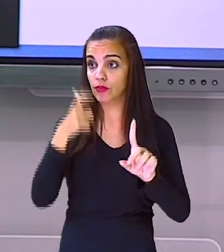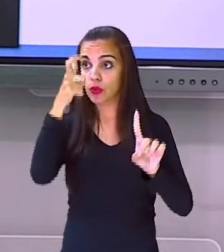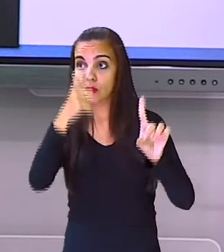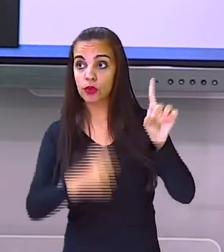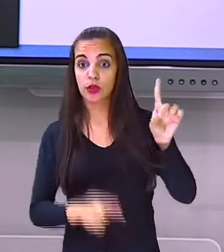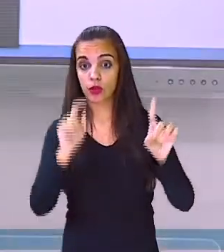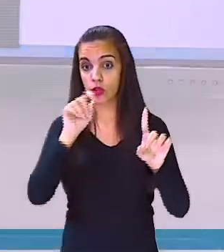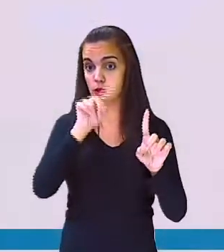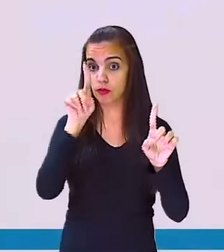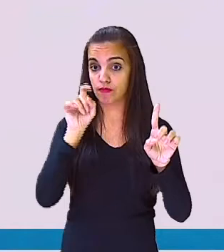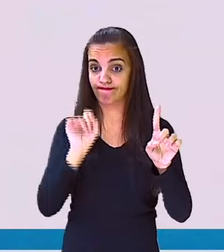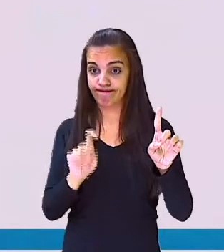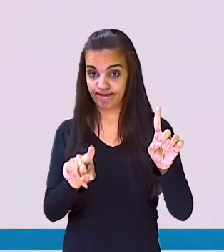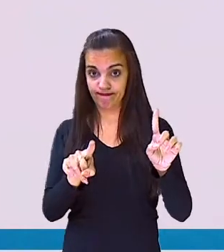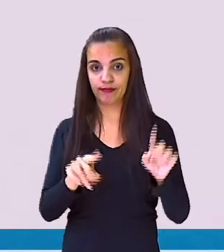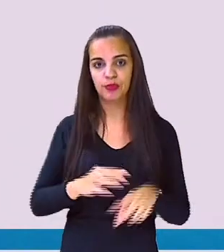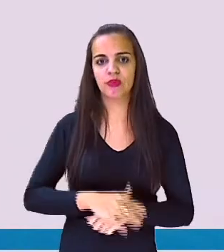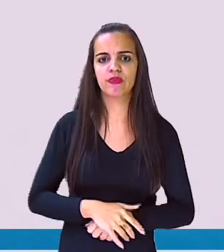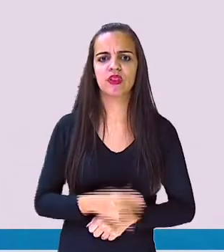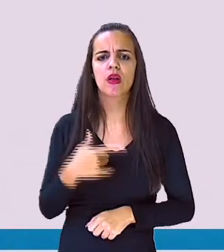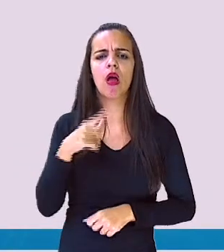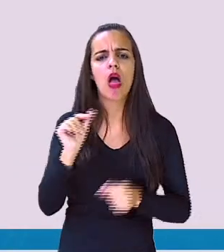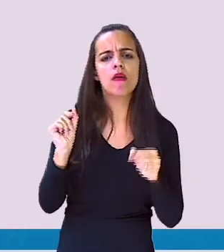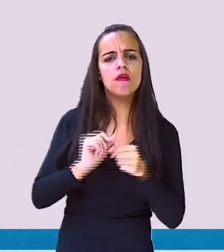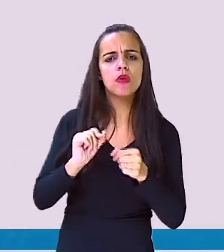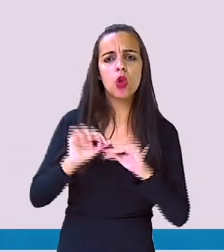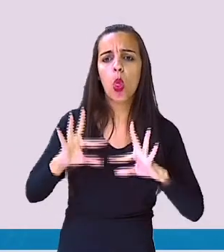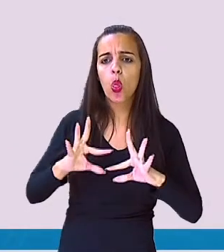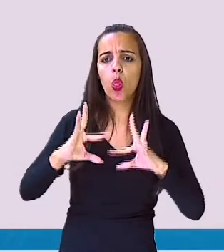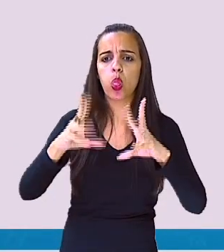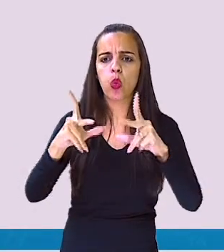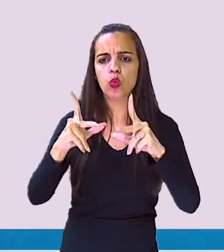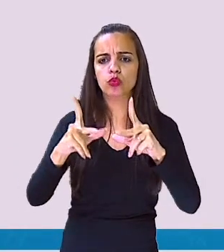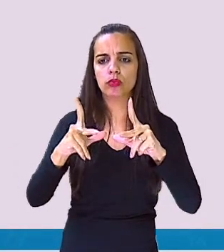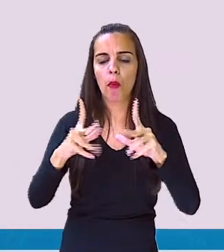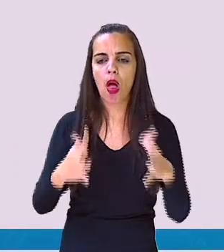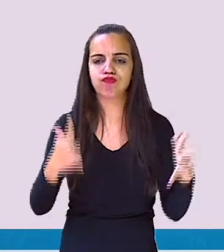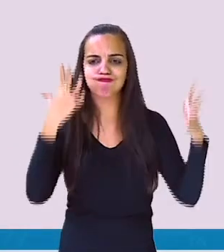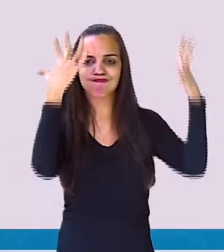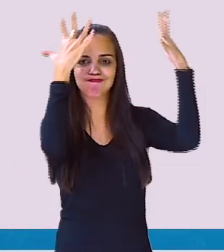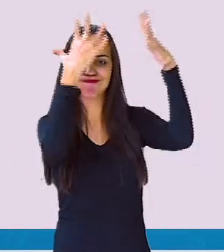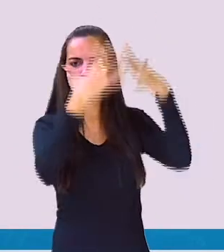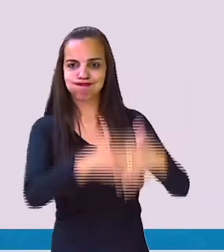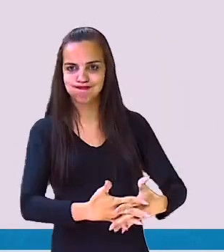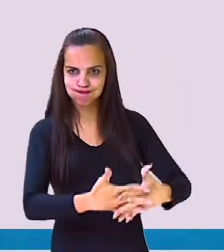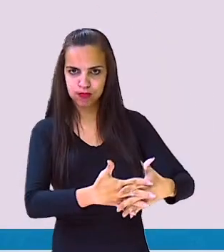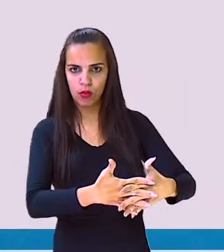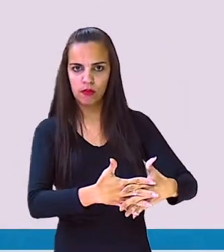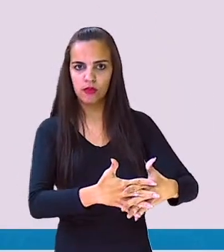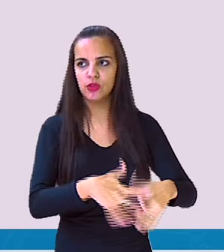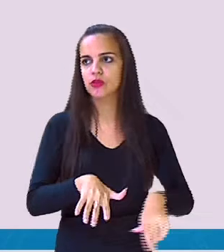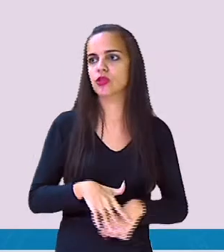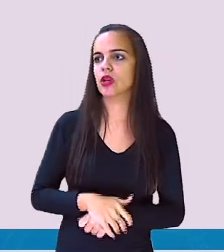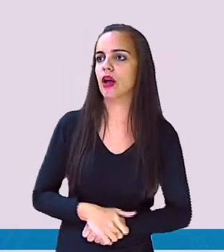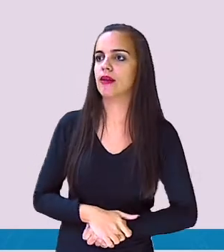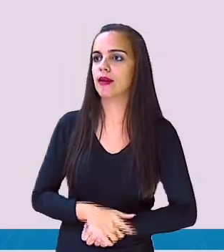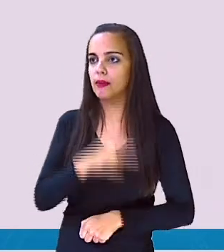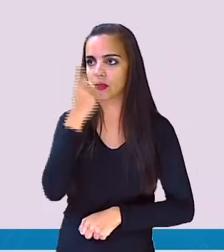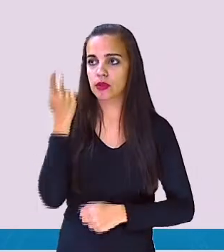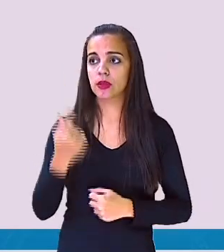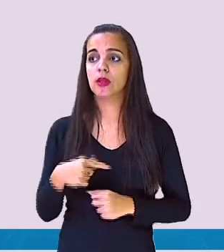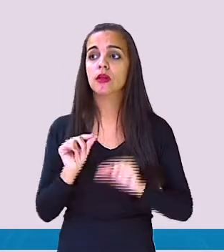indeterminado para vocês não confundirem mais. Fizeram tudo para prejudicá-lo. Olha o verbo. Terceira pessoa